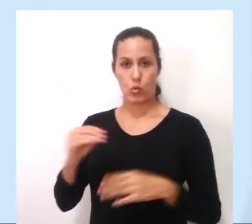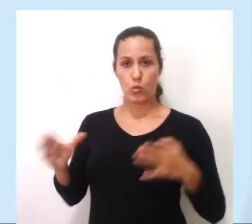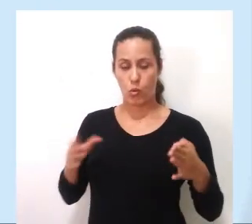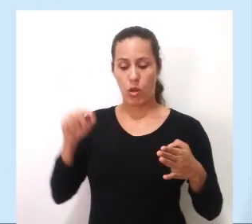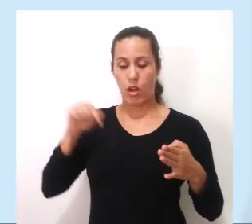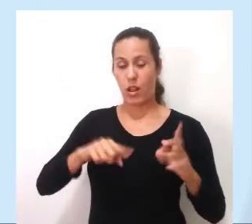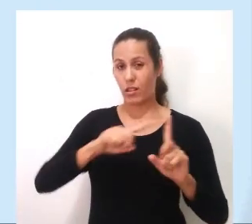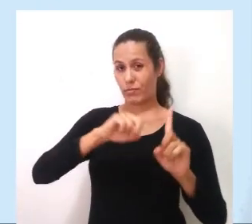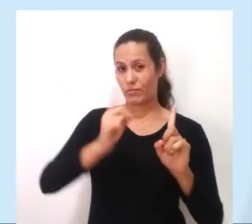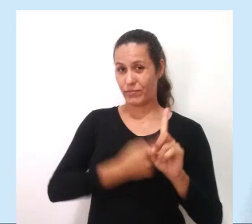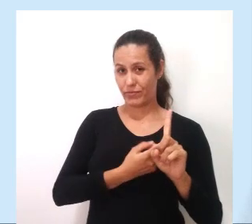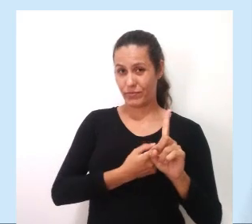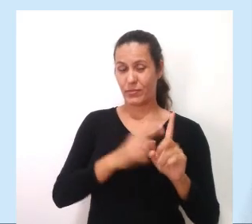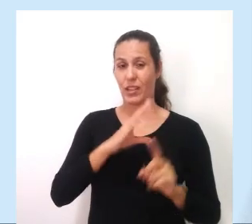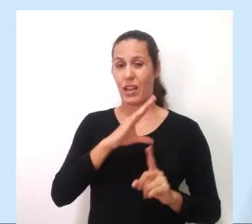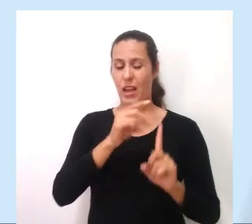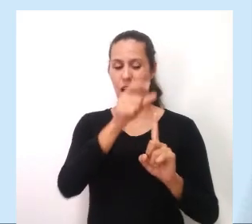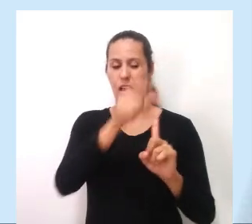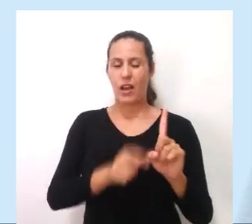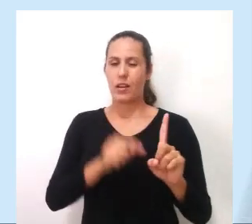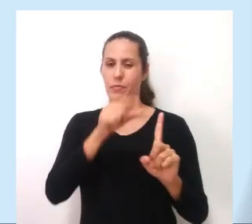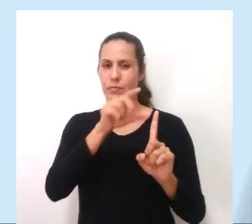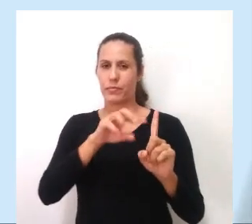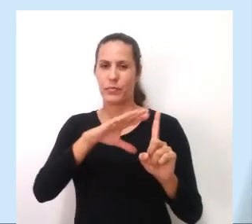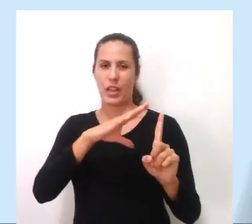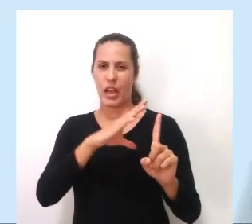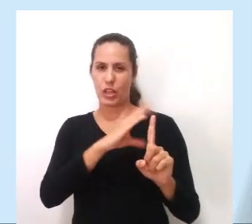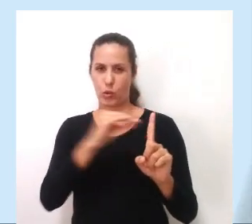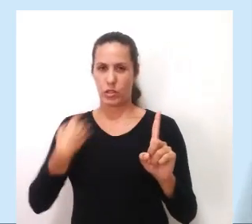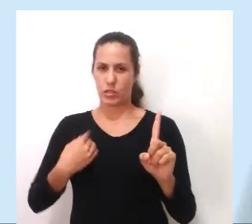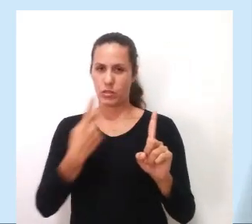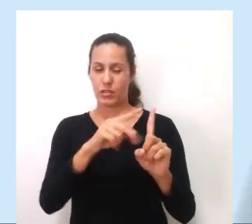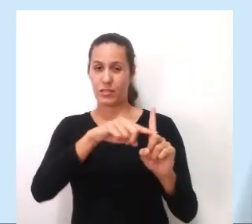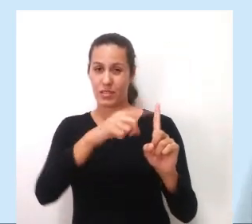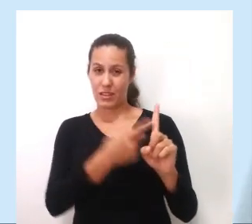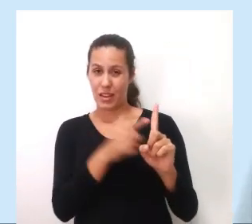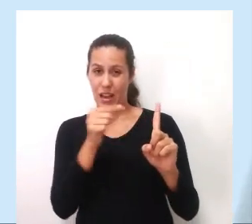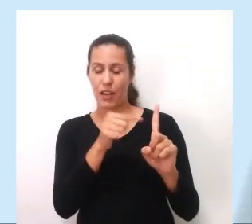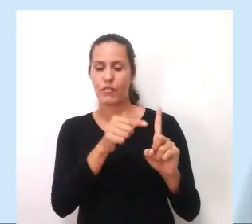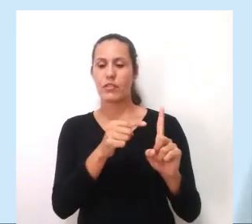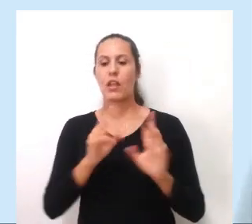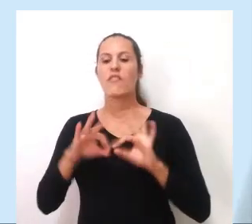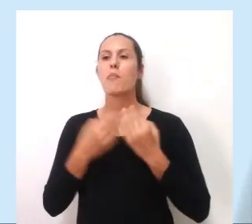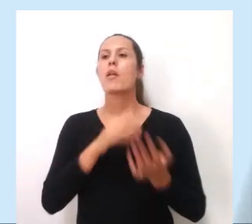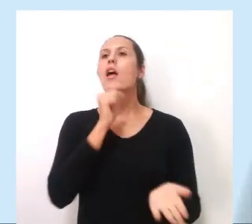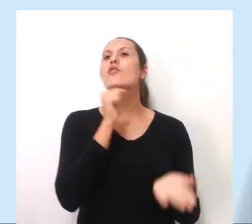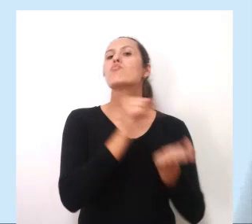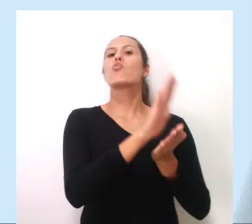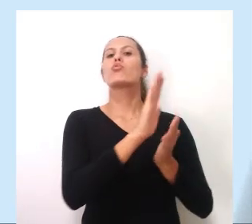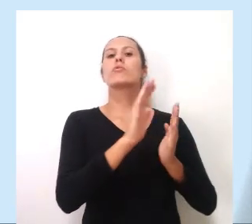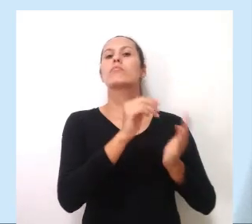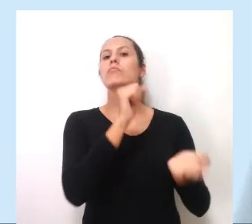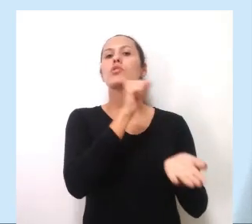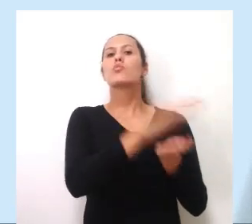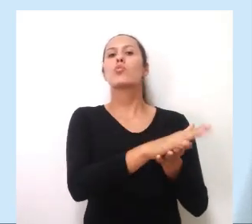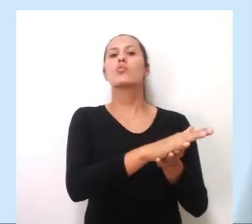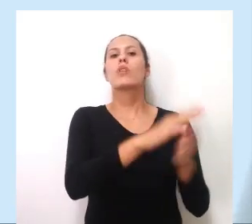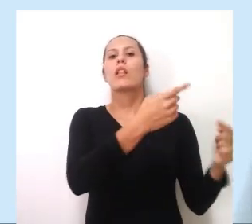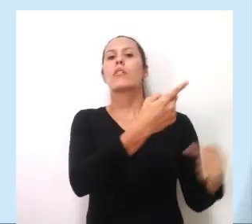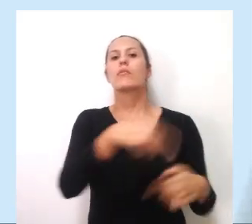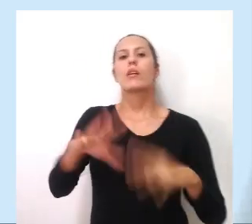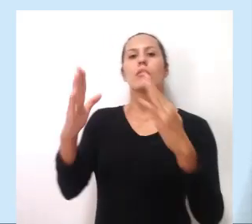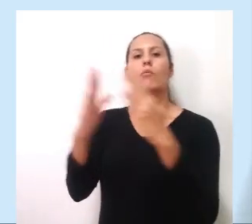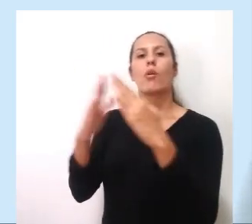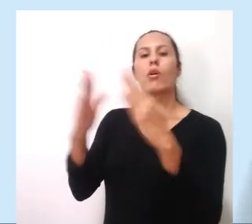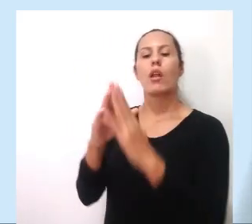determinada adolescente ela está grávida, o pai ou a mãe expulsa a adolescente de casa e manda ela morar